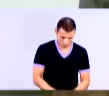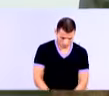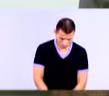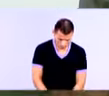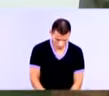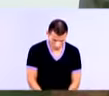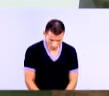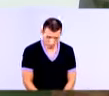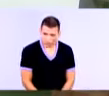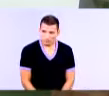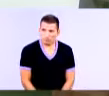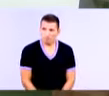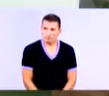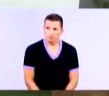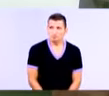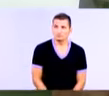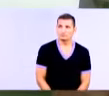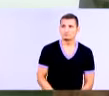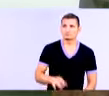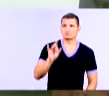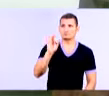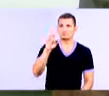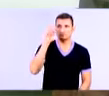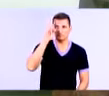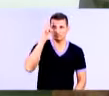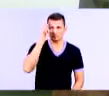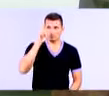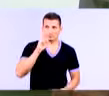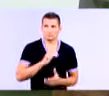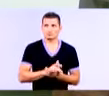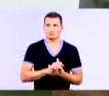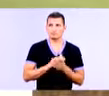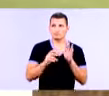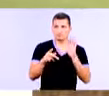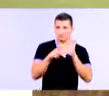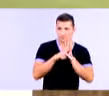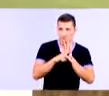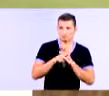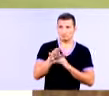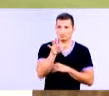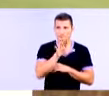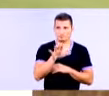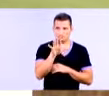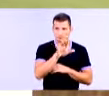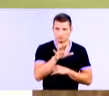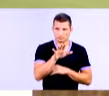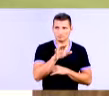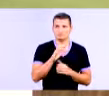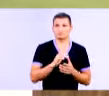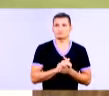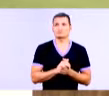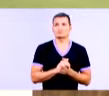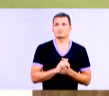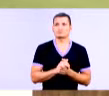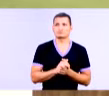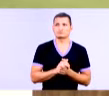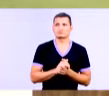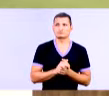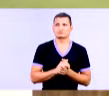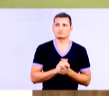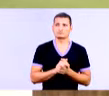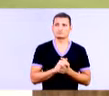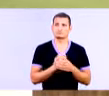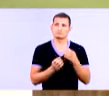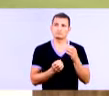aí, professor? Só lembrar que o próprio ambiente se encarrega de gerar esse arquivo